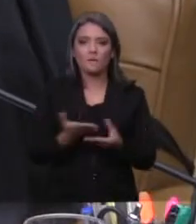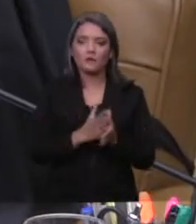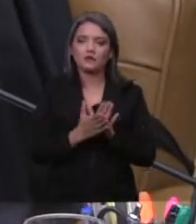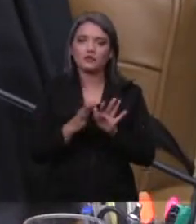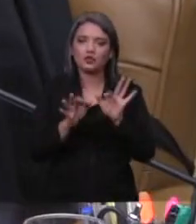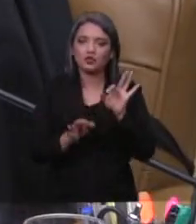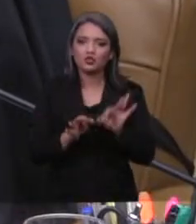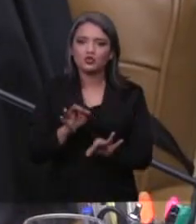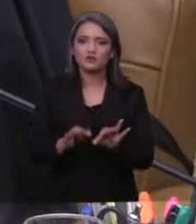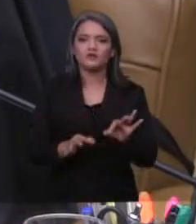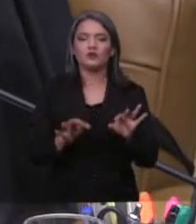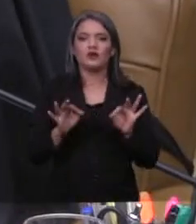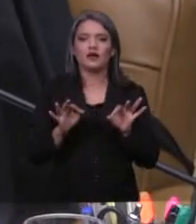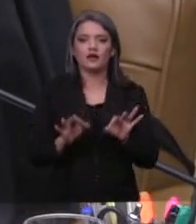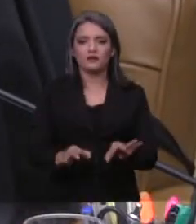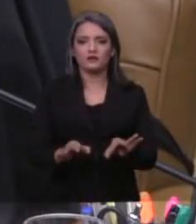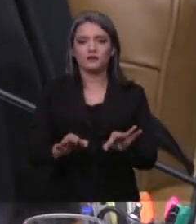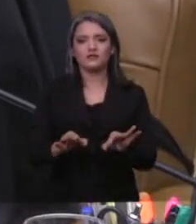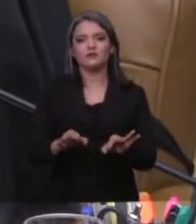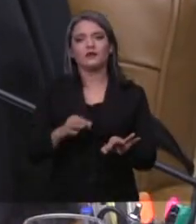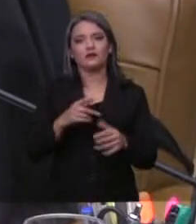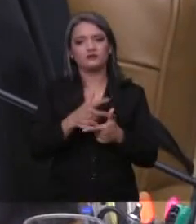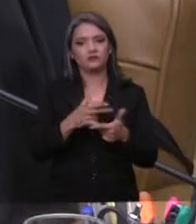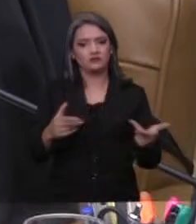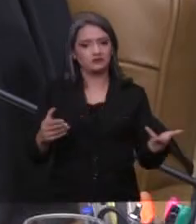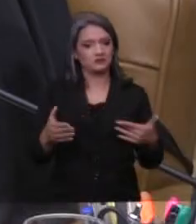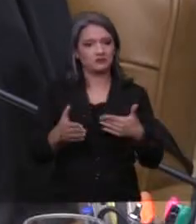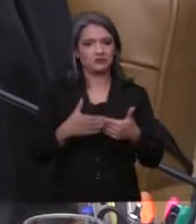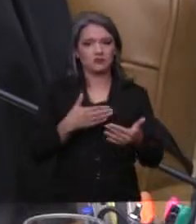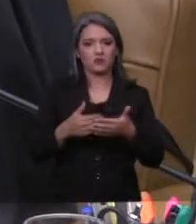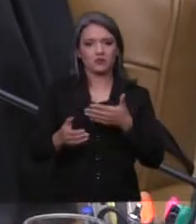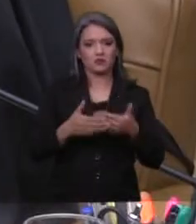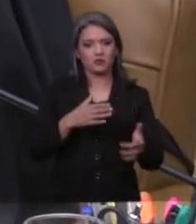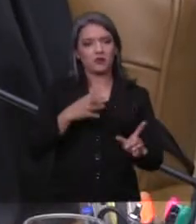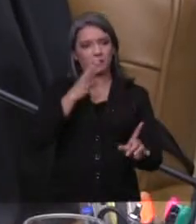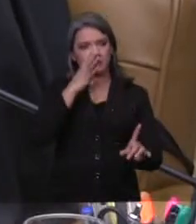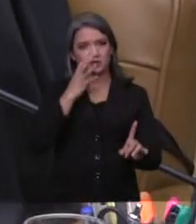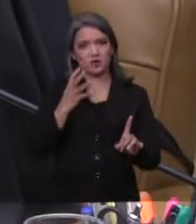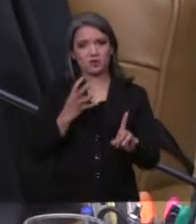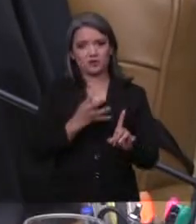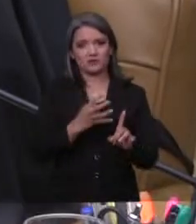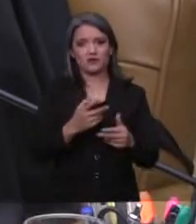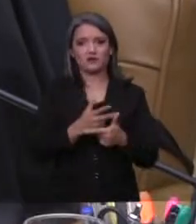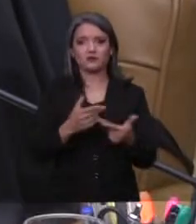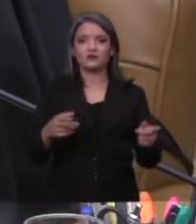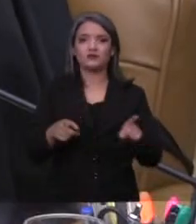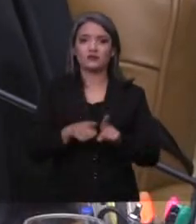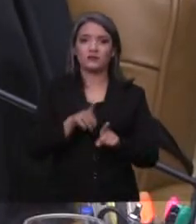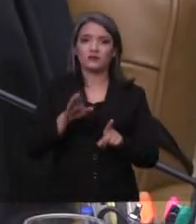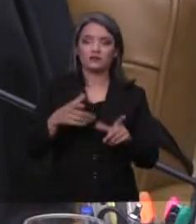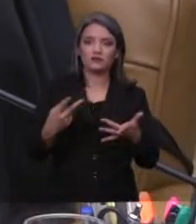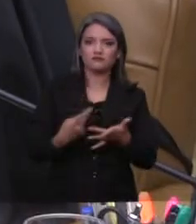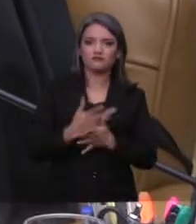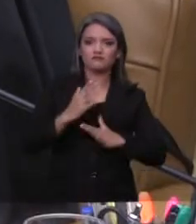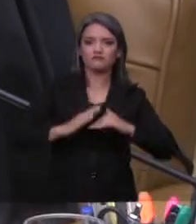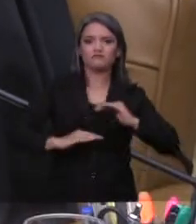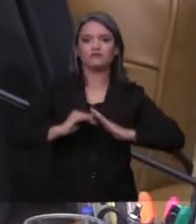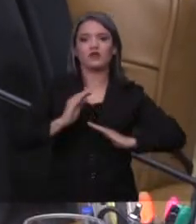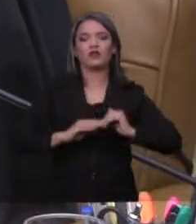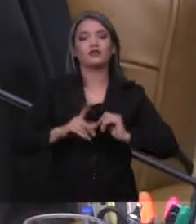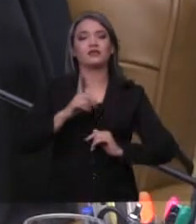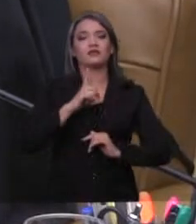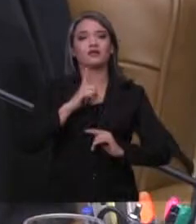que busca, independentemente de quem seja acusado e dos fatos que tenham sido praticados,